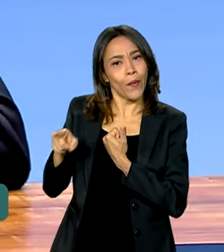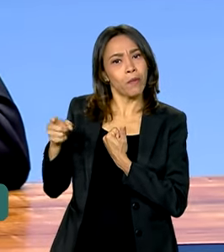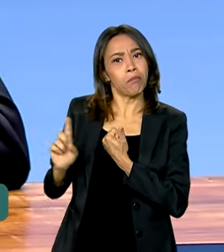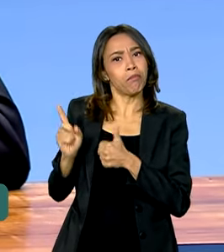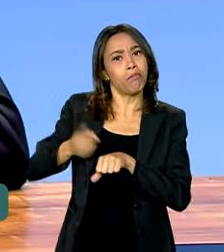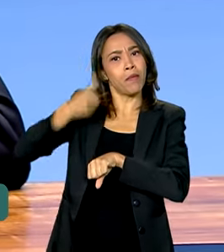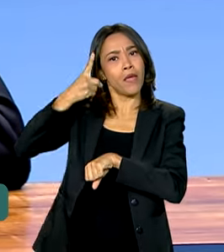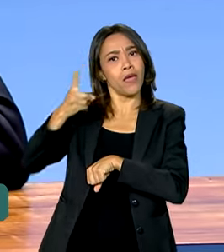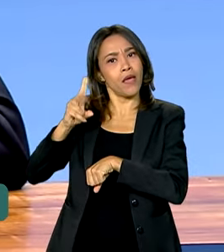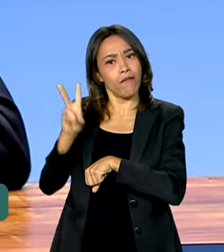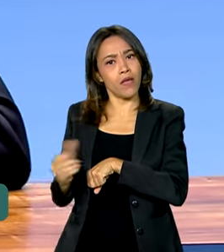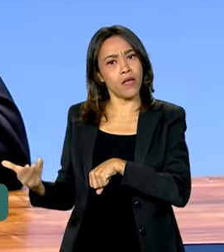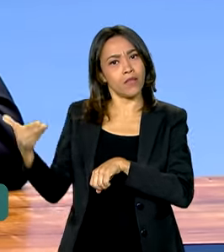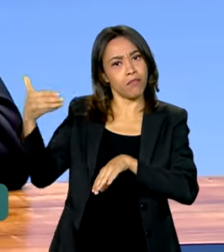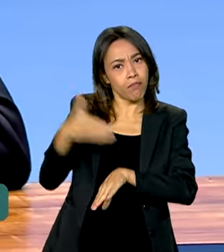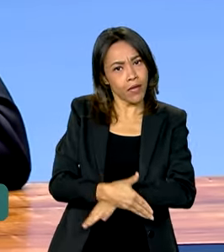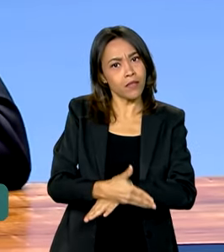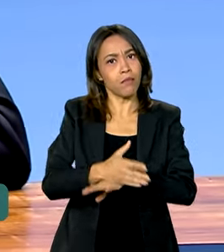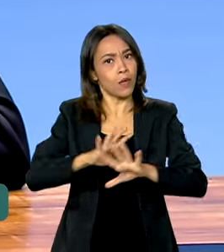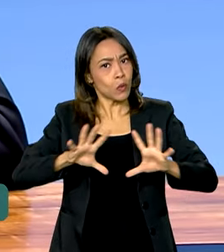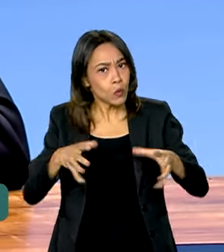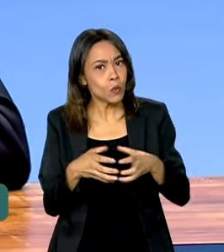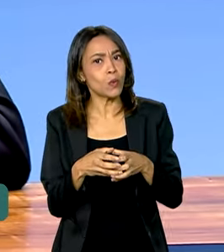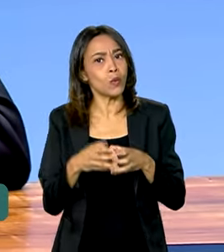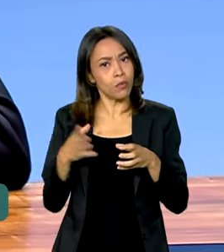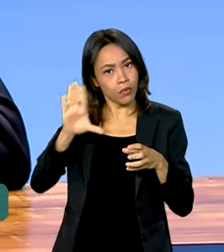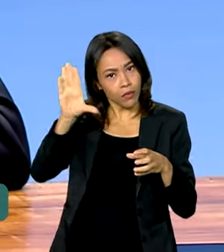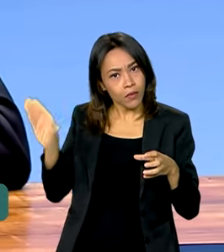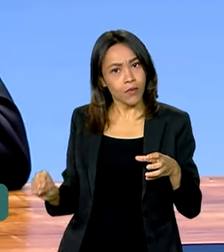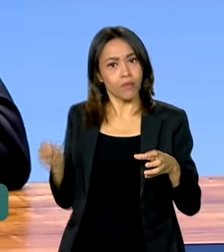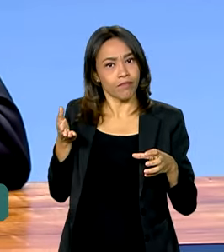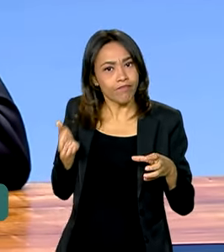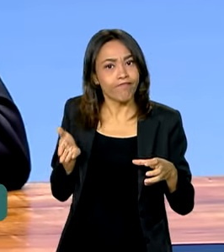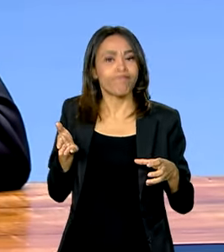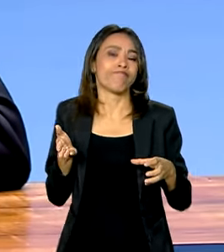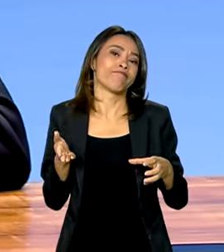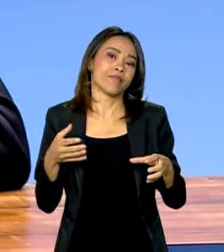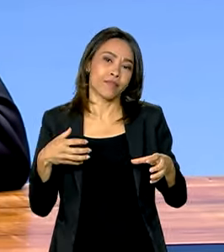participando de todas as reuniões como um membro pleno do G20.